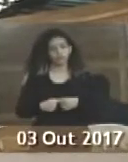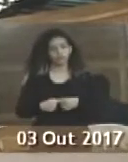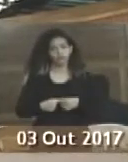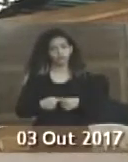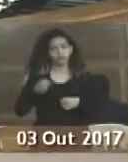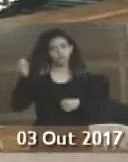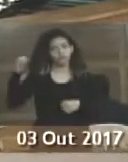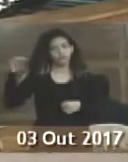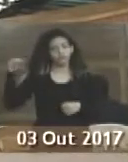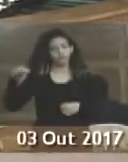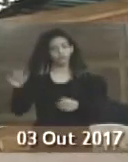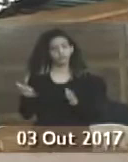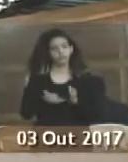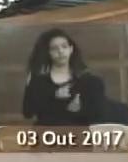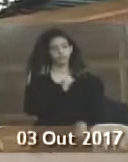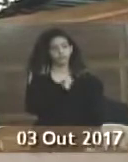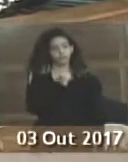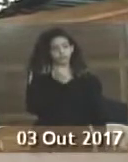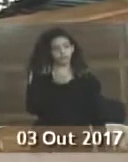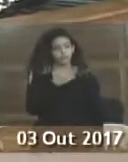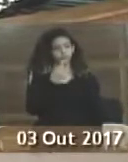Monsuaba. Indicação número